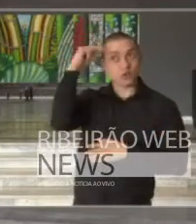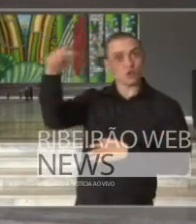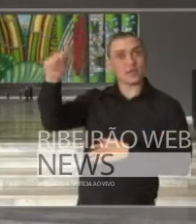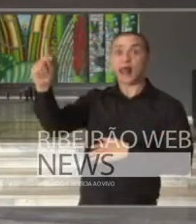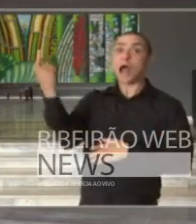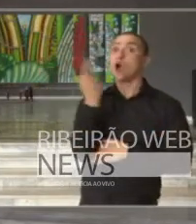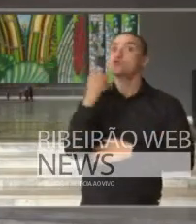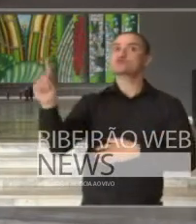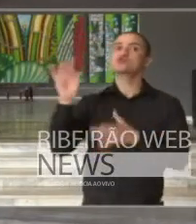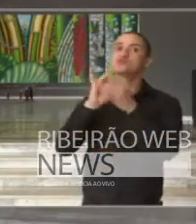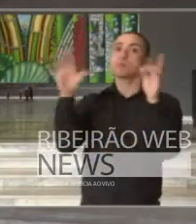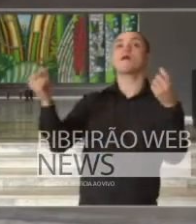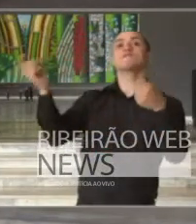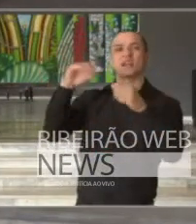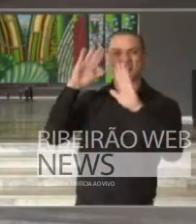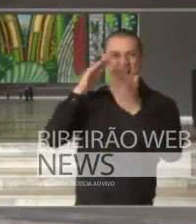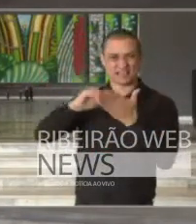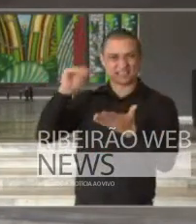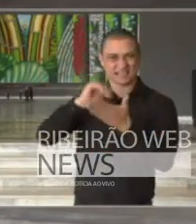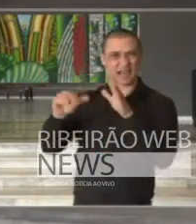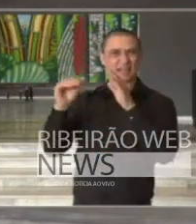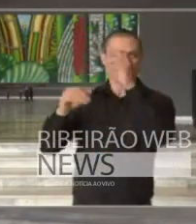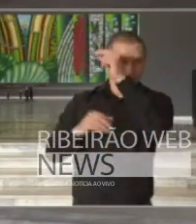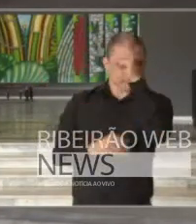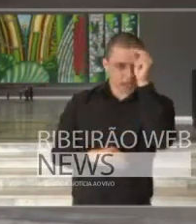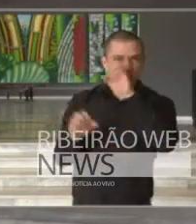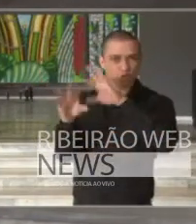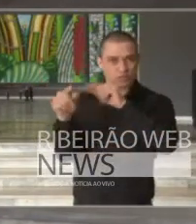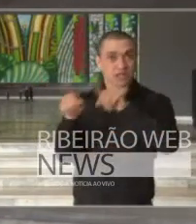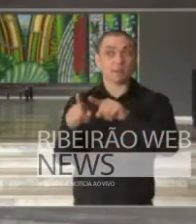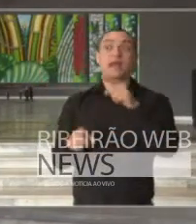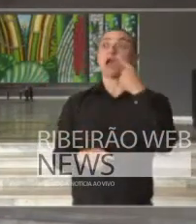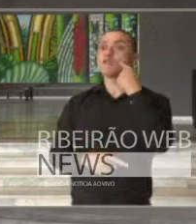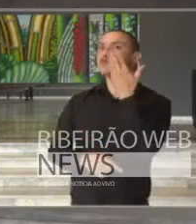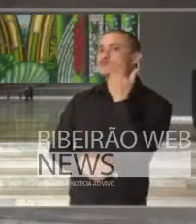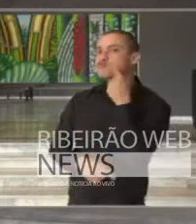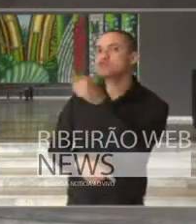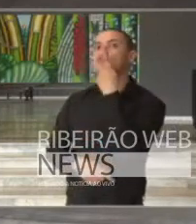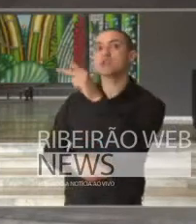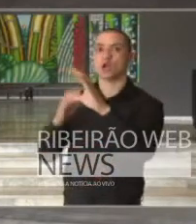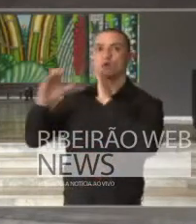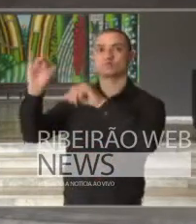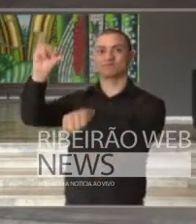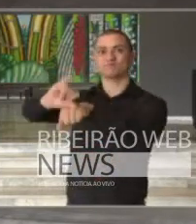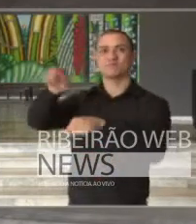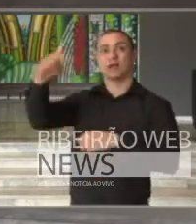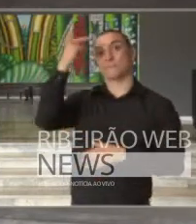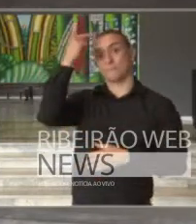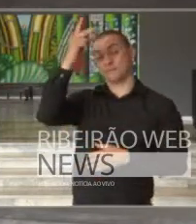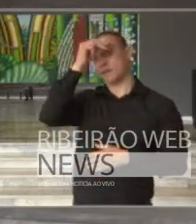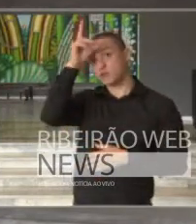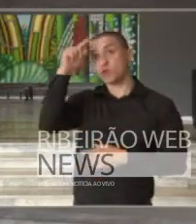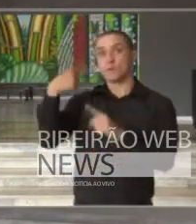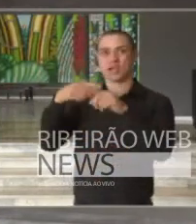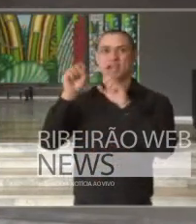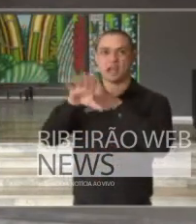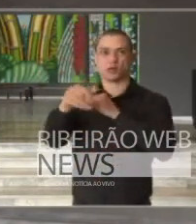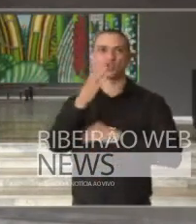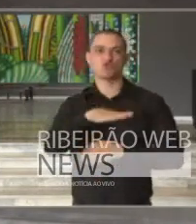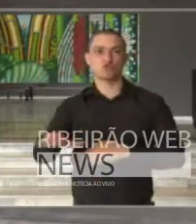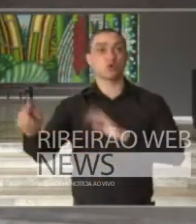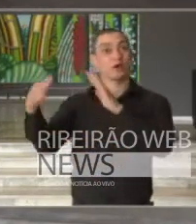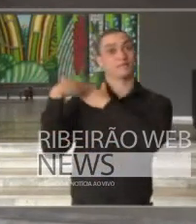secretarias municipais de educação, ouvindo também as secretarias municipais de saúde, porque a educação infantil é com eles. Pode